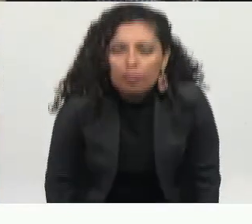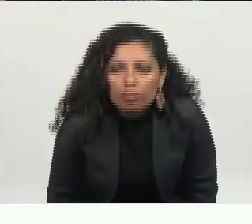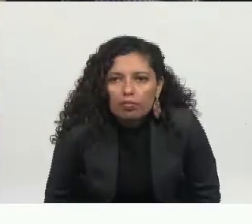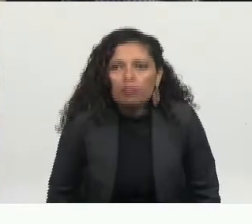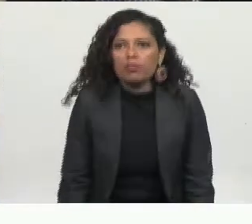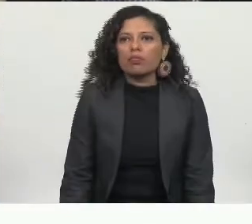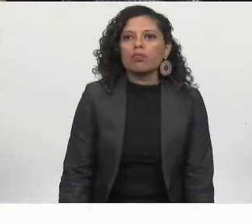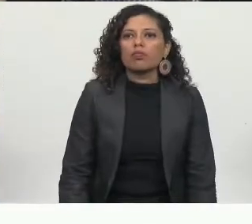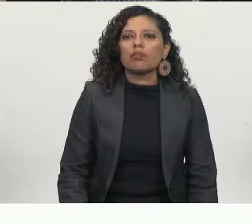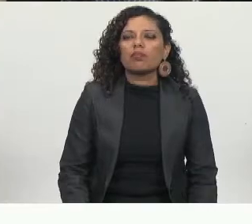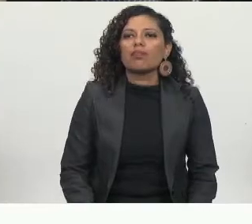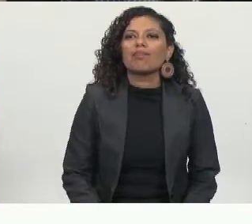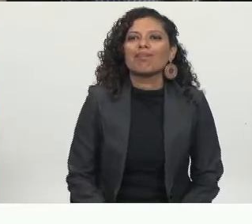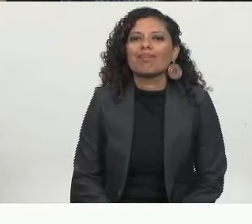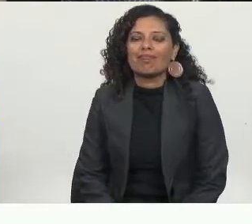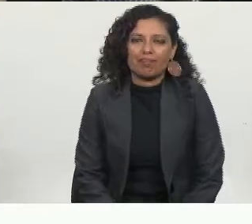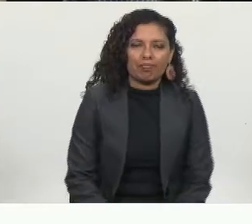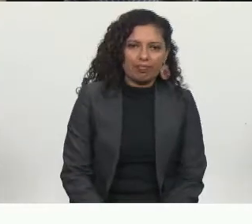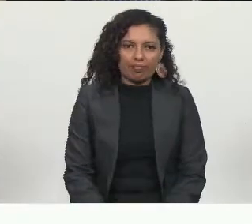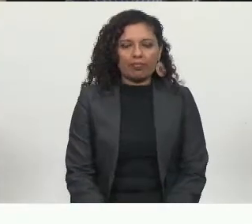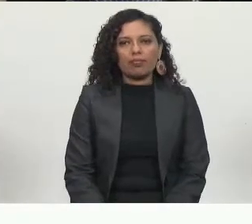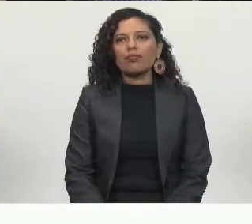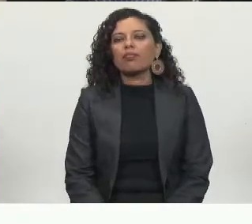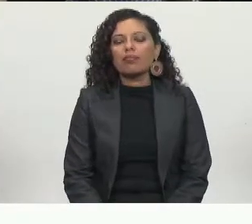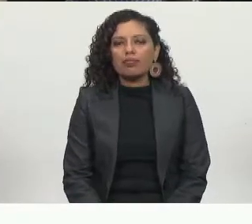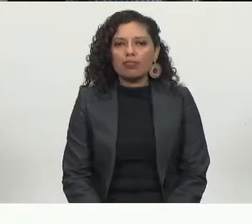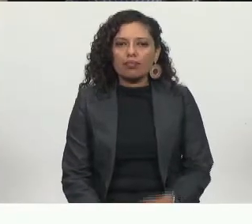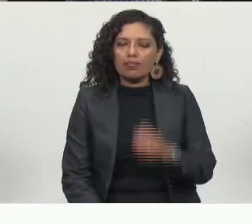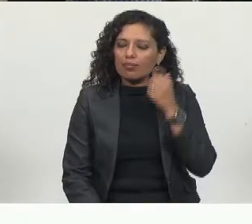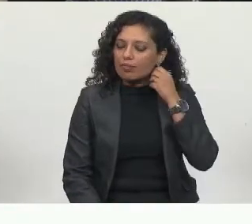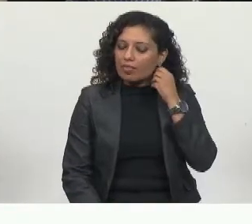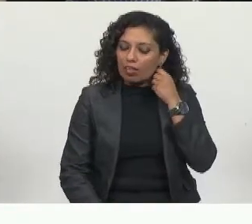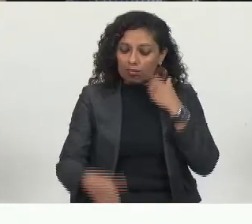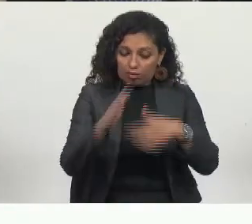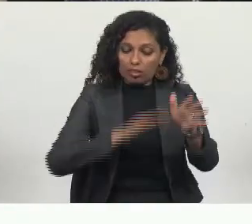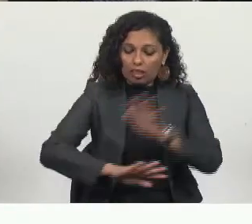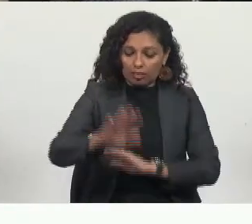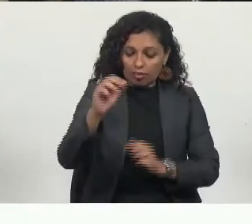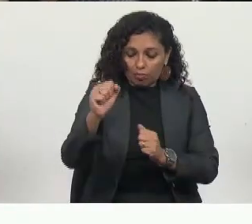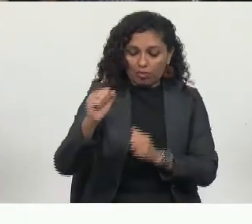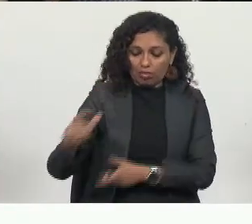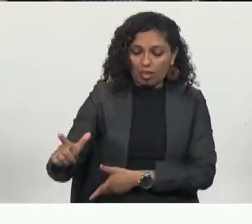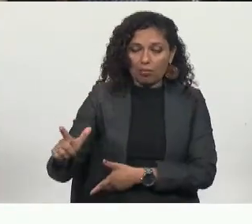gravada. escutá-lo O e deputado precisarei me Salema falou que retirar não também. pode, no contrário, que ele pode estar armado.